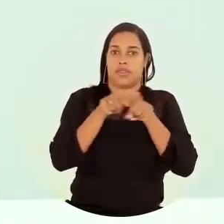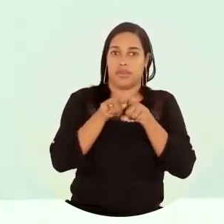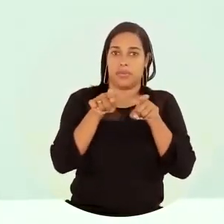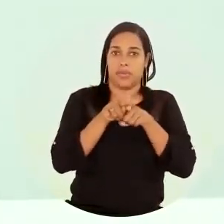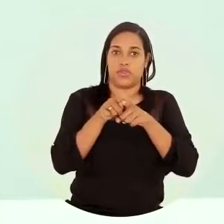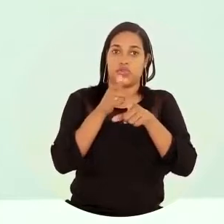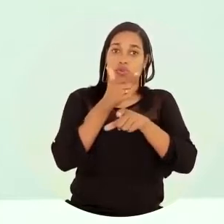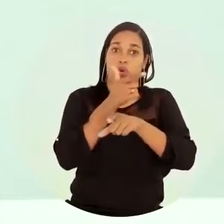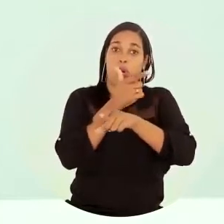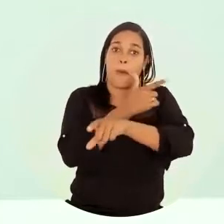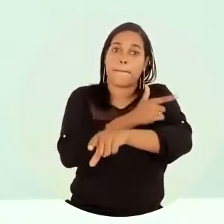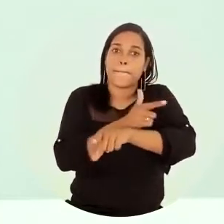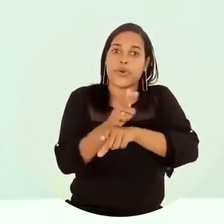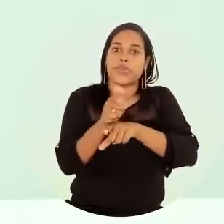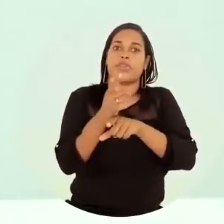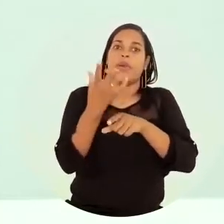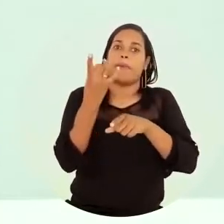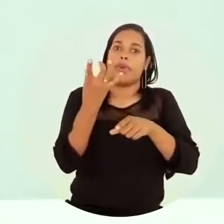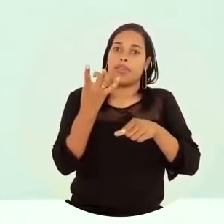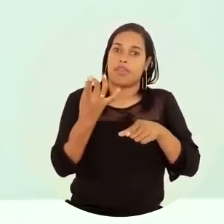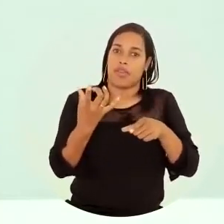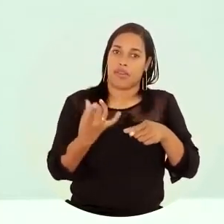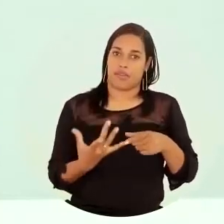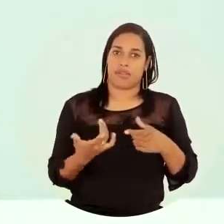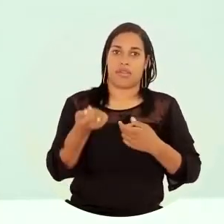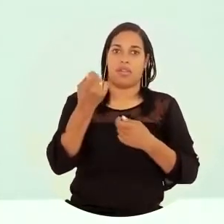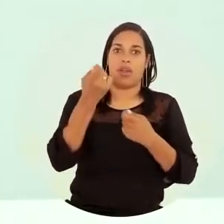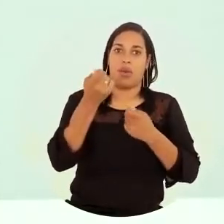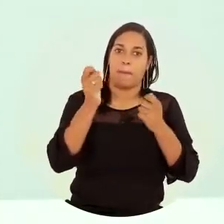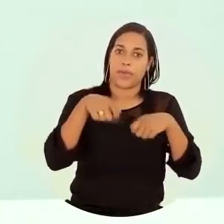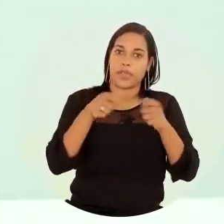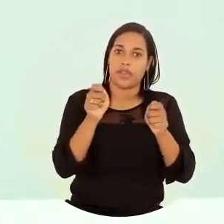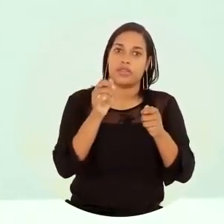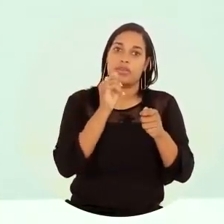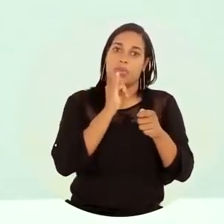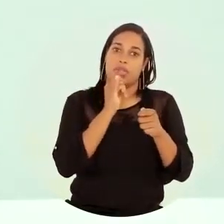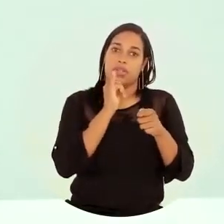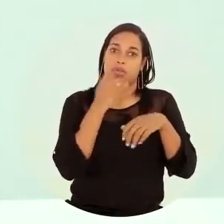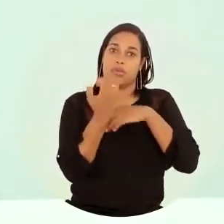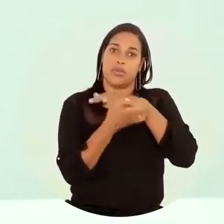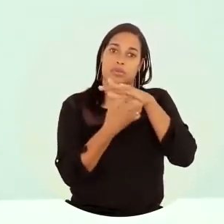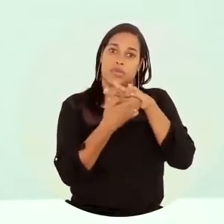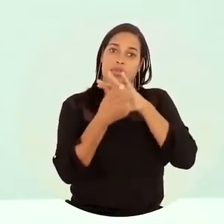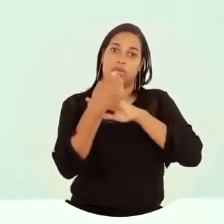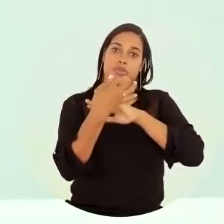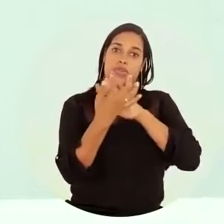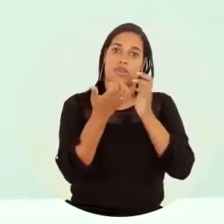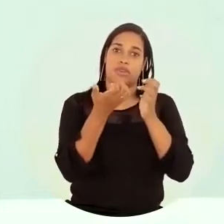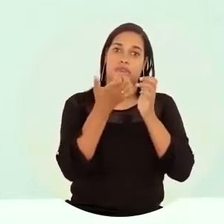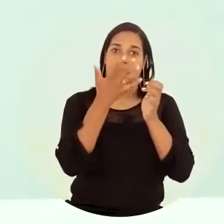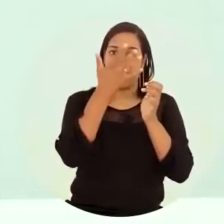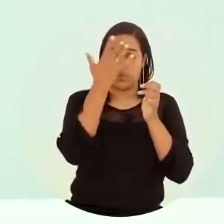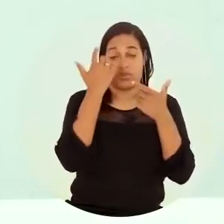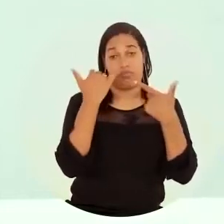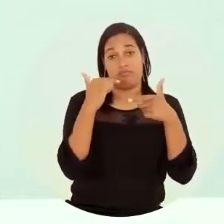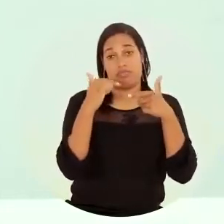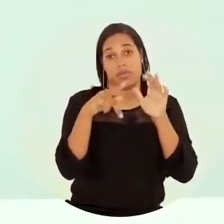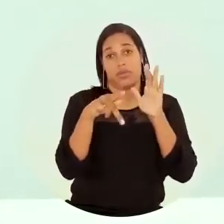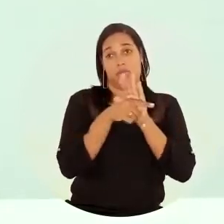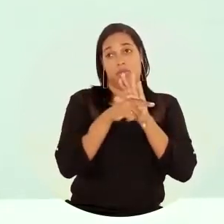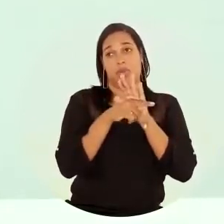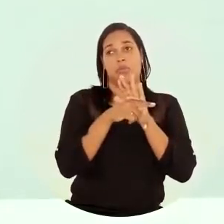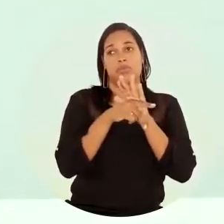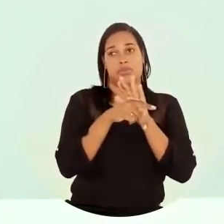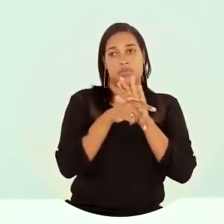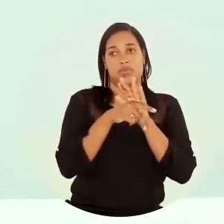ela, que sejam proativas. Ela pode dizer que ela quer pessoas que se comuniquem bem. E aí ela vai criar formas